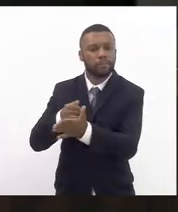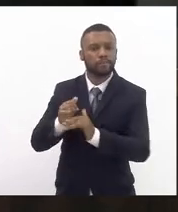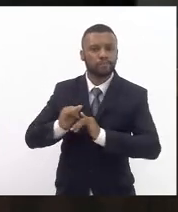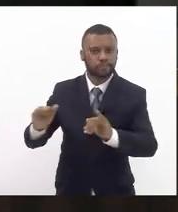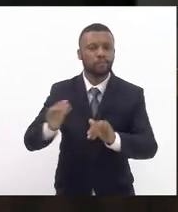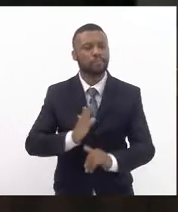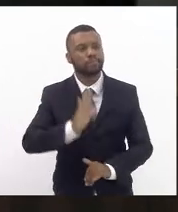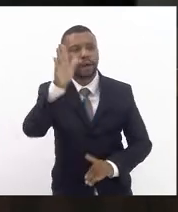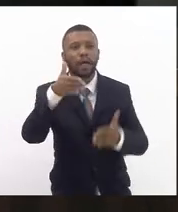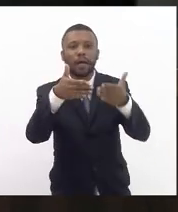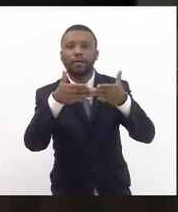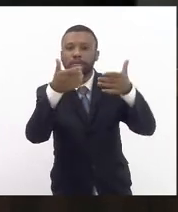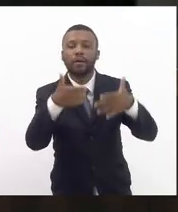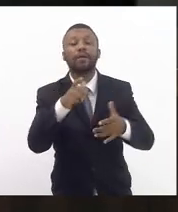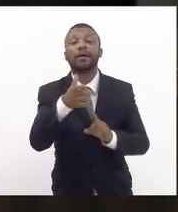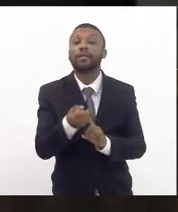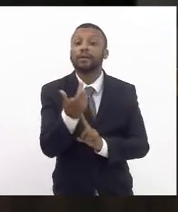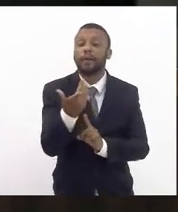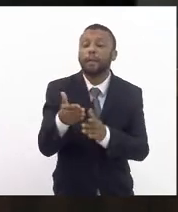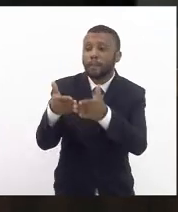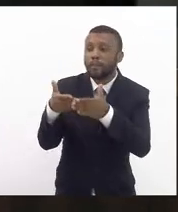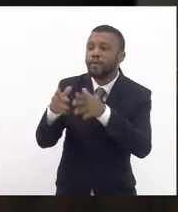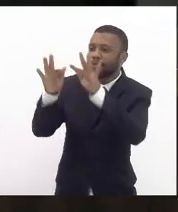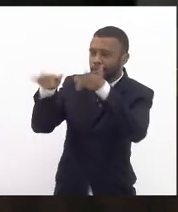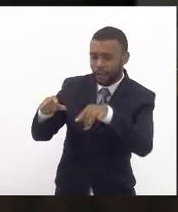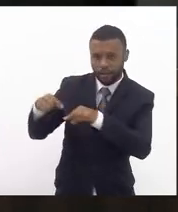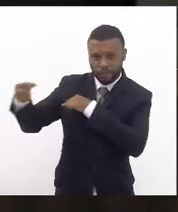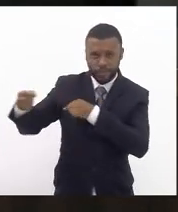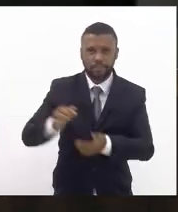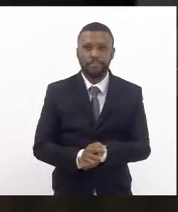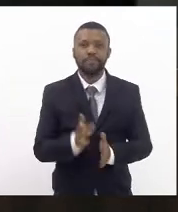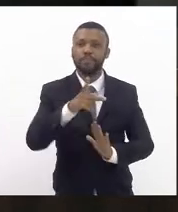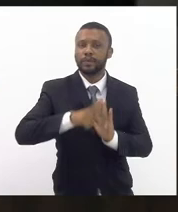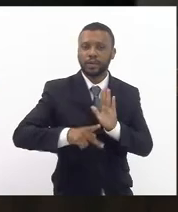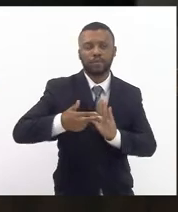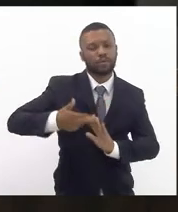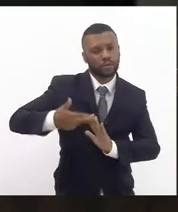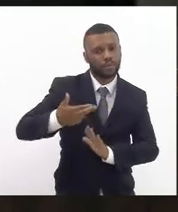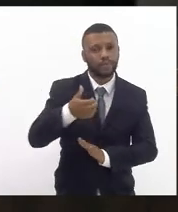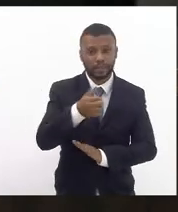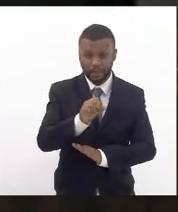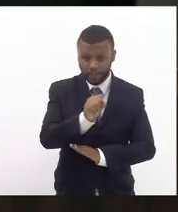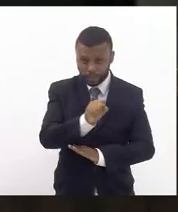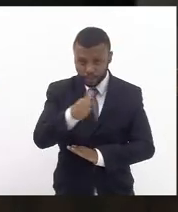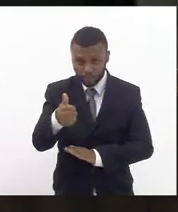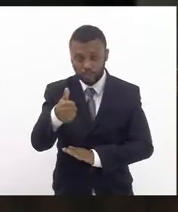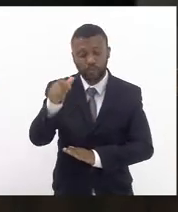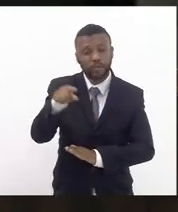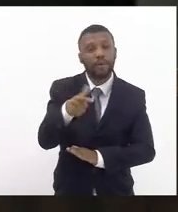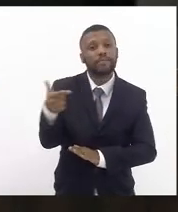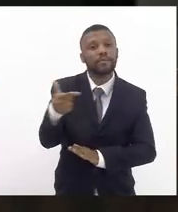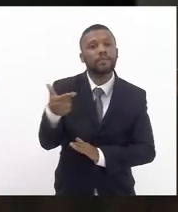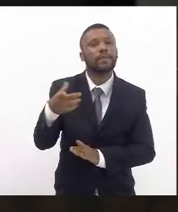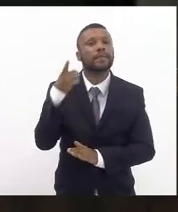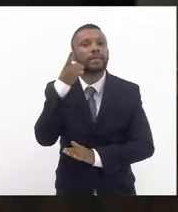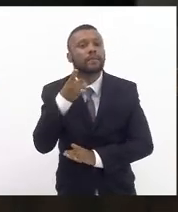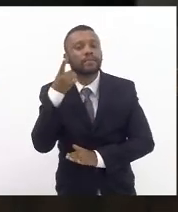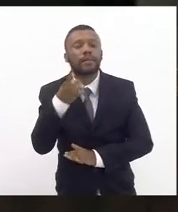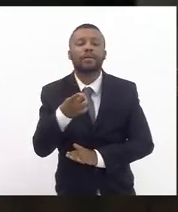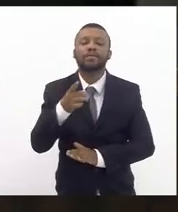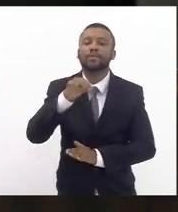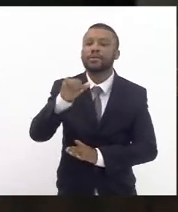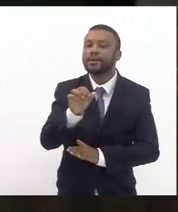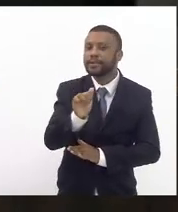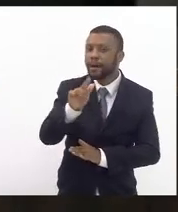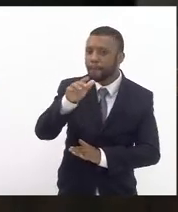Para declarar, presidente. Ao final, por favor. Projeto de resolução 1081 de 22, de autoria do deputado Jalmir Júnior,